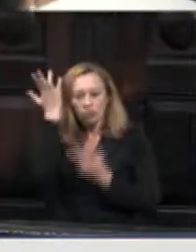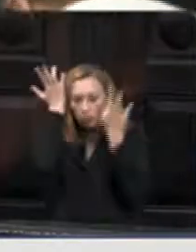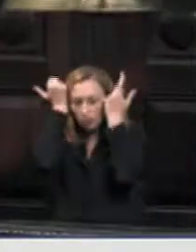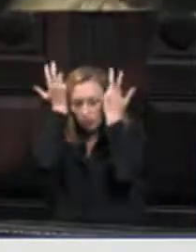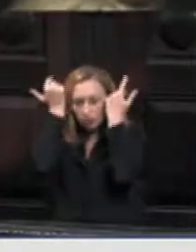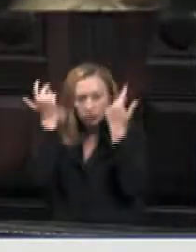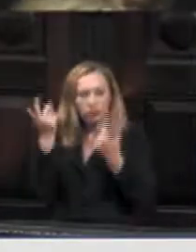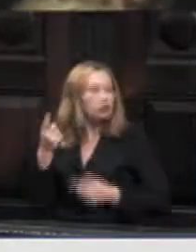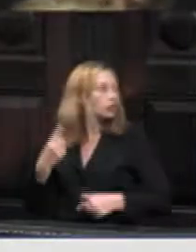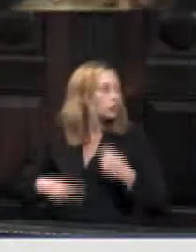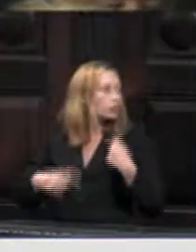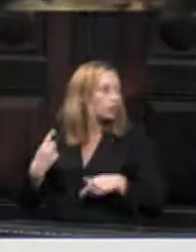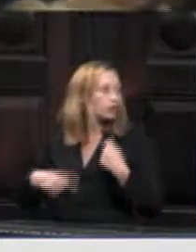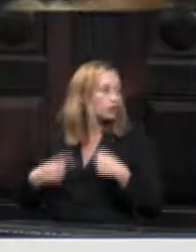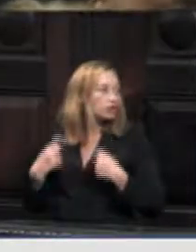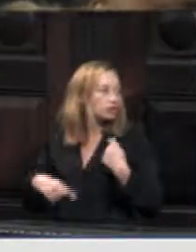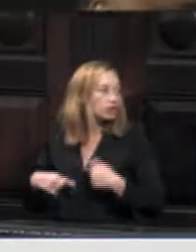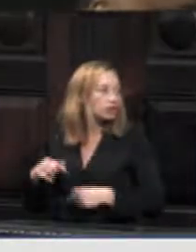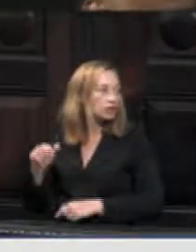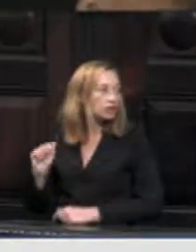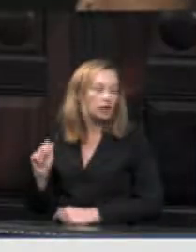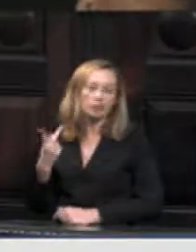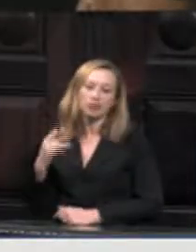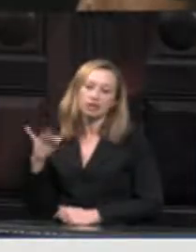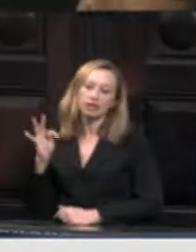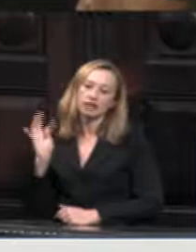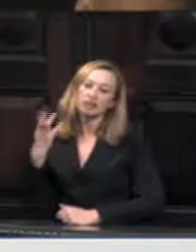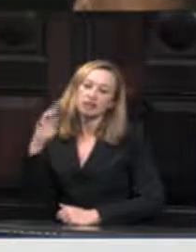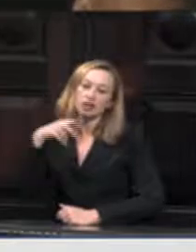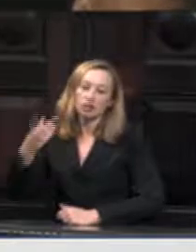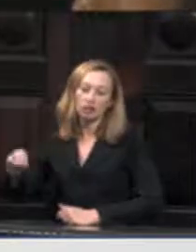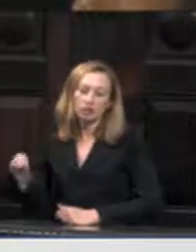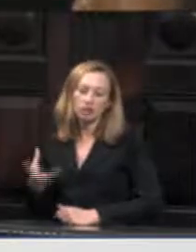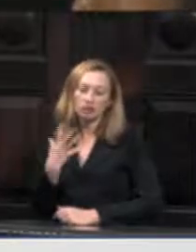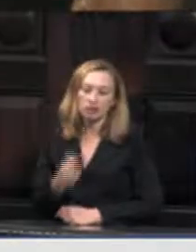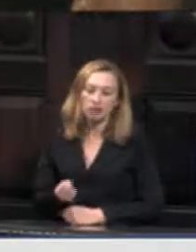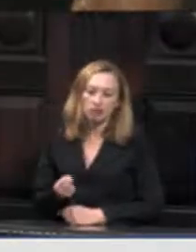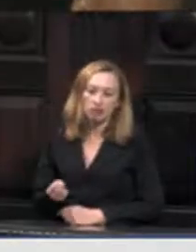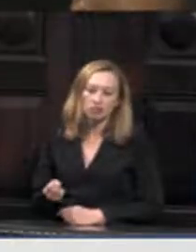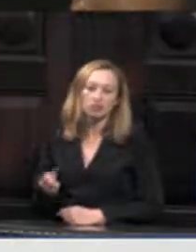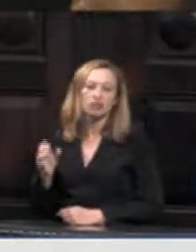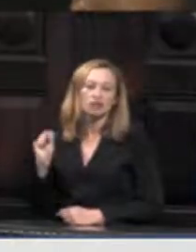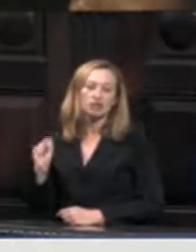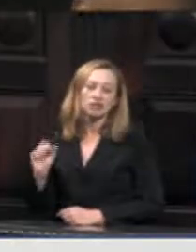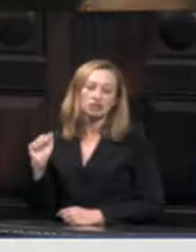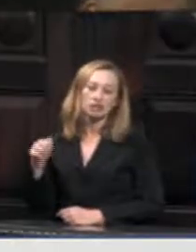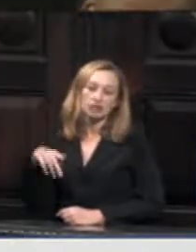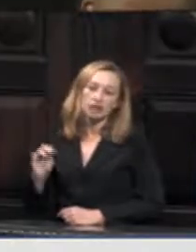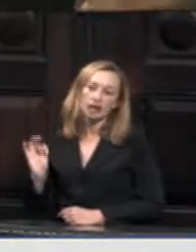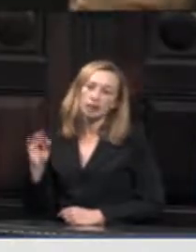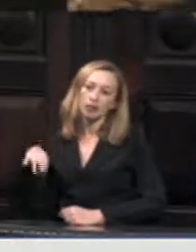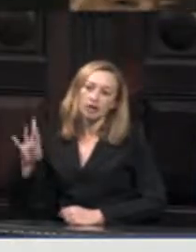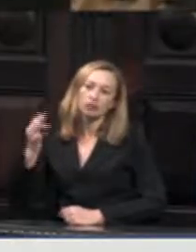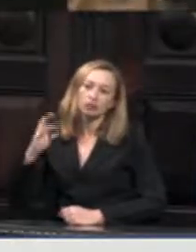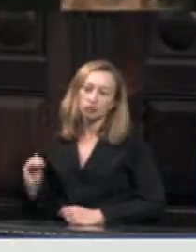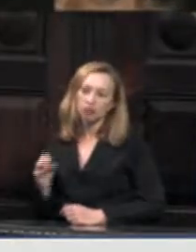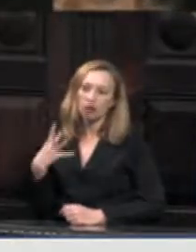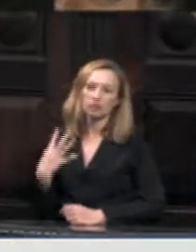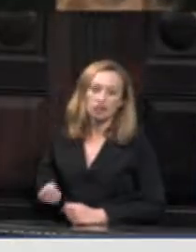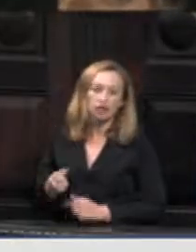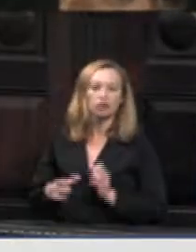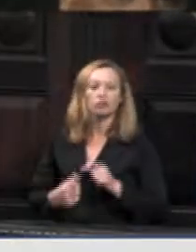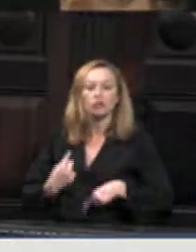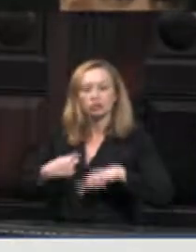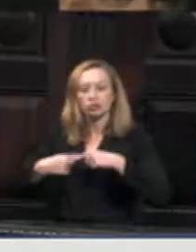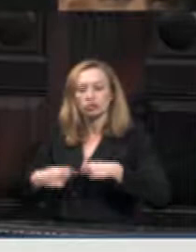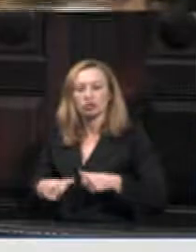Política urbana, habitação e assuntos fundiários, favorável. Saneamento ambiental, favorável. Com voto separado. Contrário do